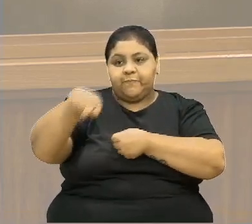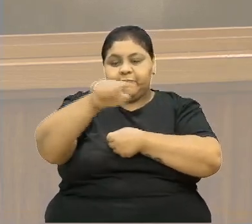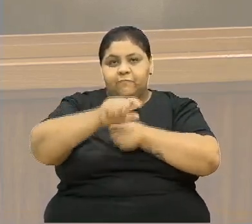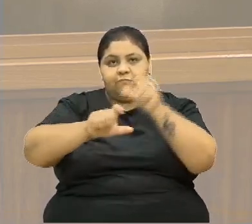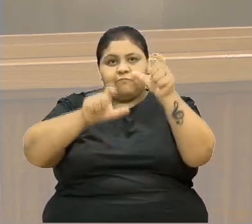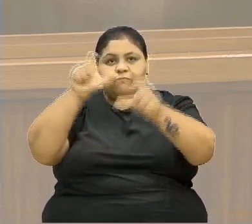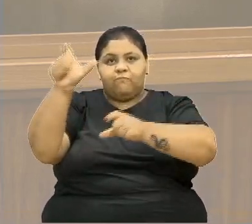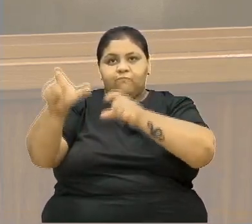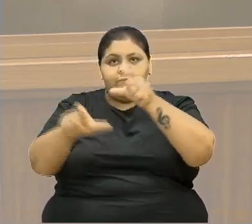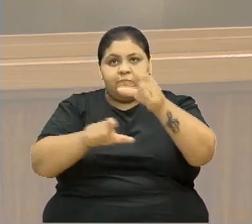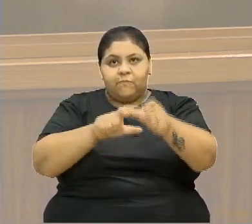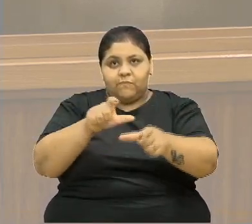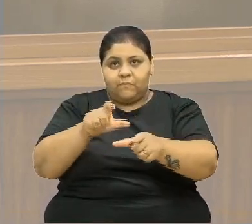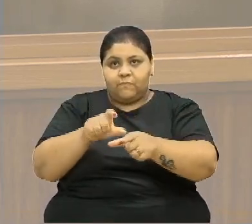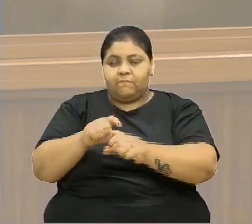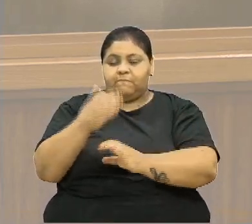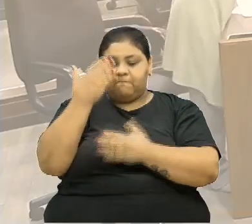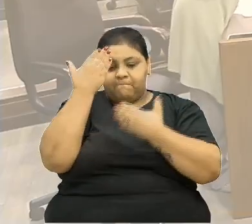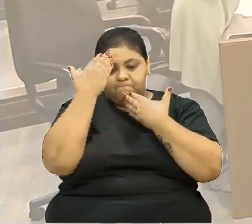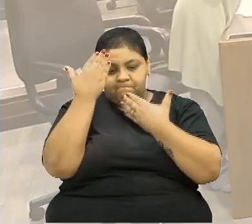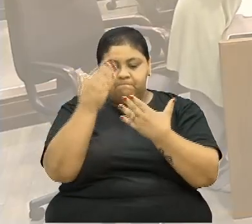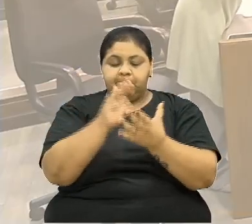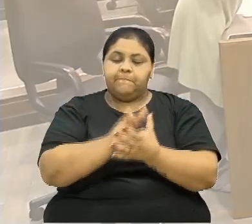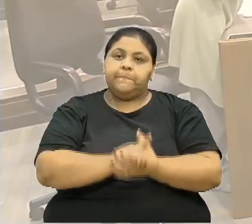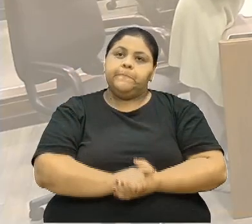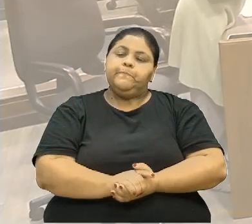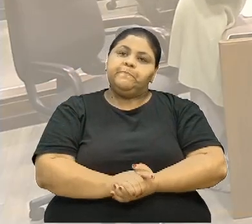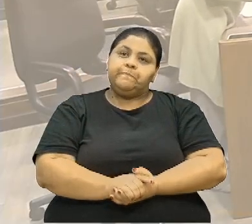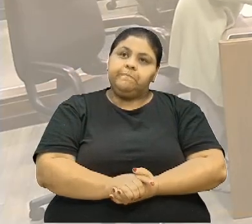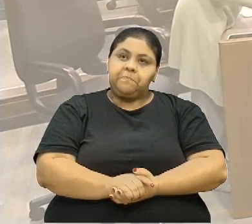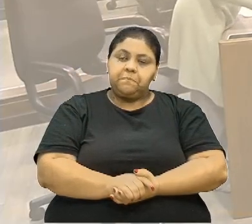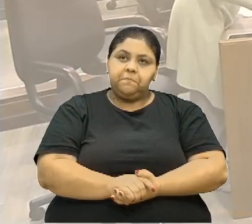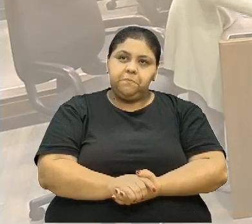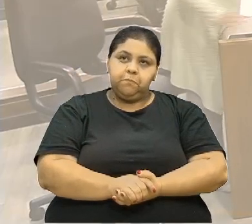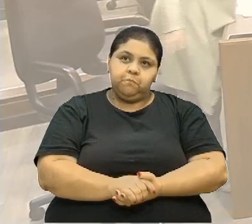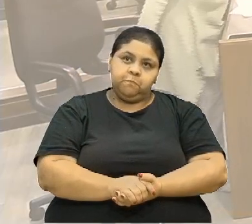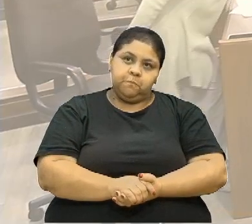nossos munícipes. Muito obrigada. Ainda